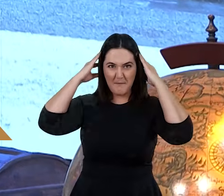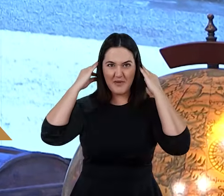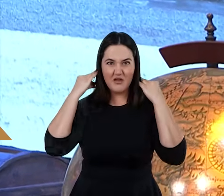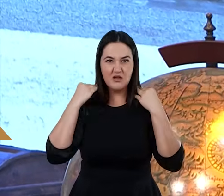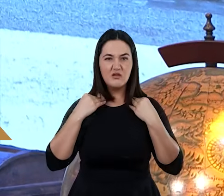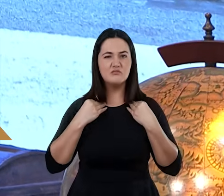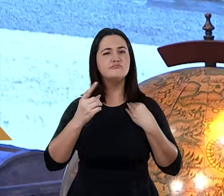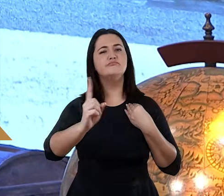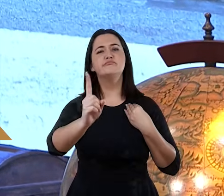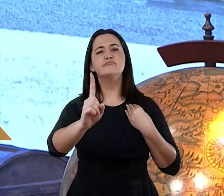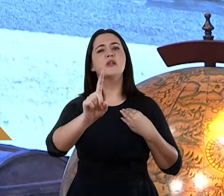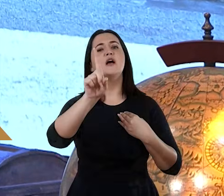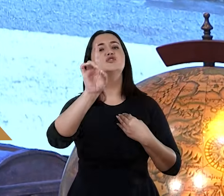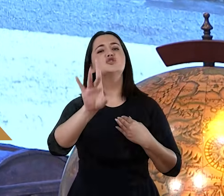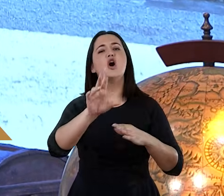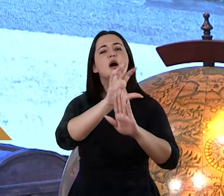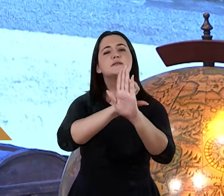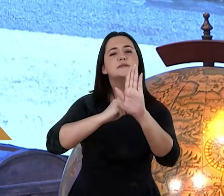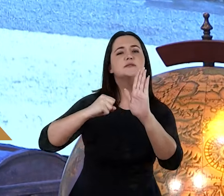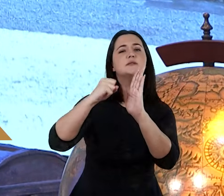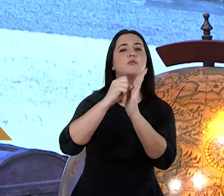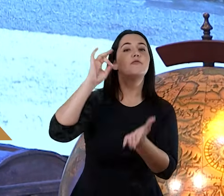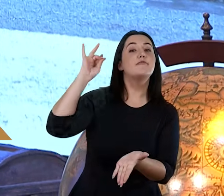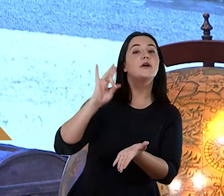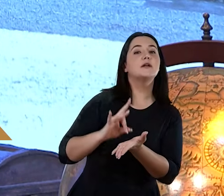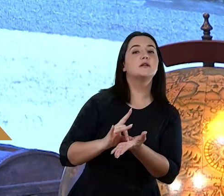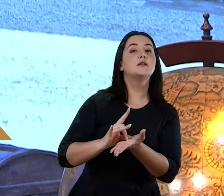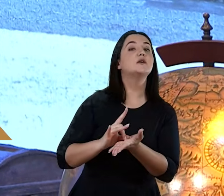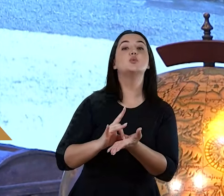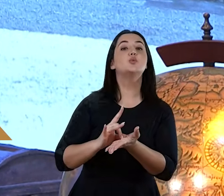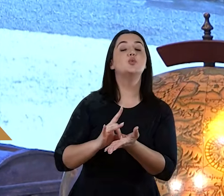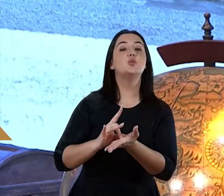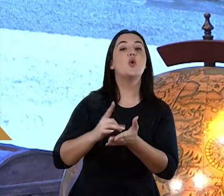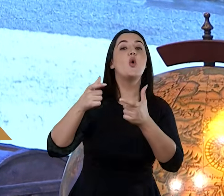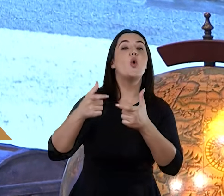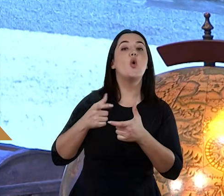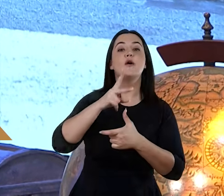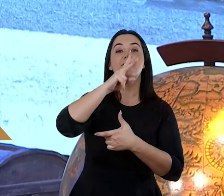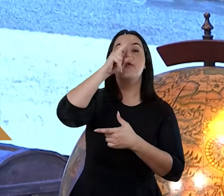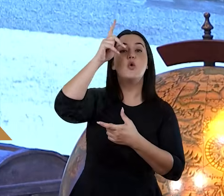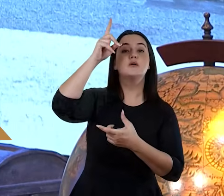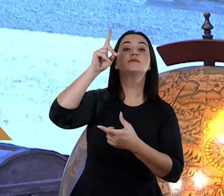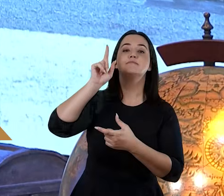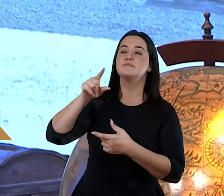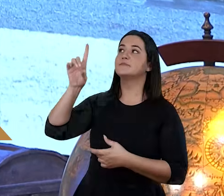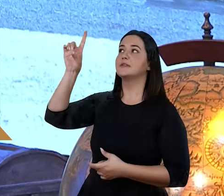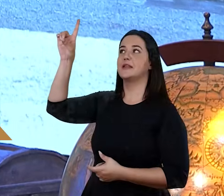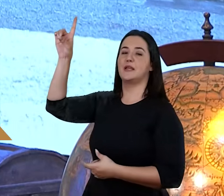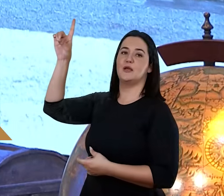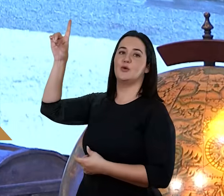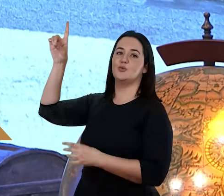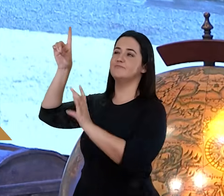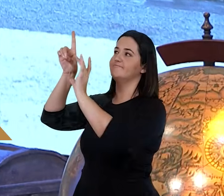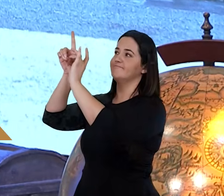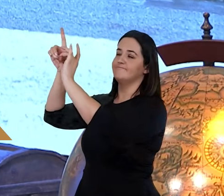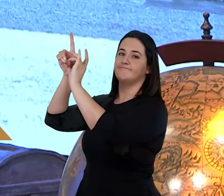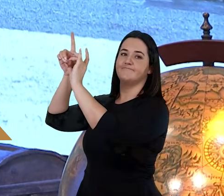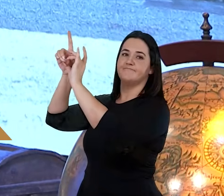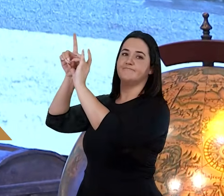nos cabelos. Aquilo era apenas um símbolo da verdadeira origem de sua força extraordinária, que nesse caso